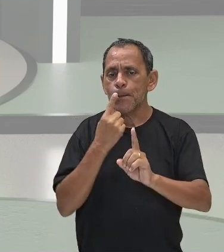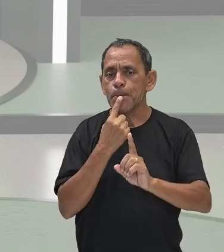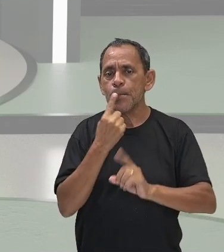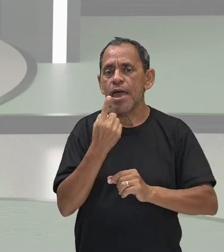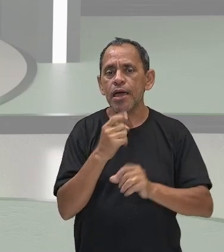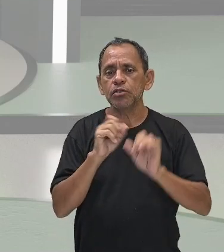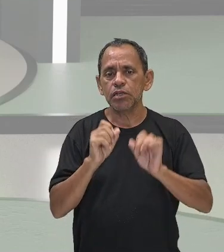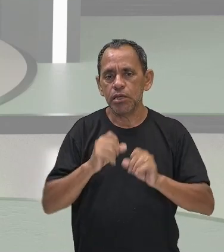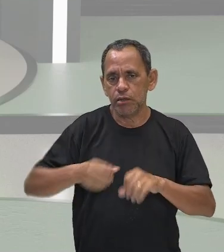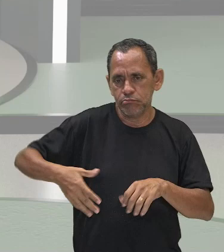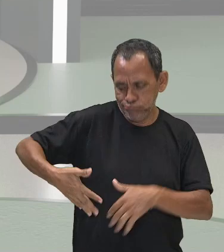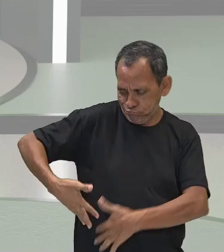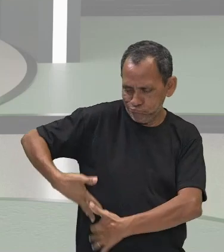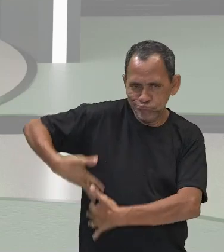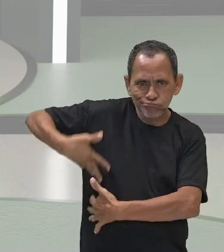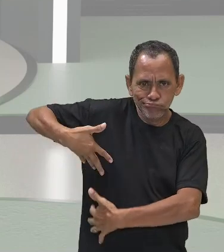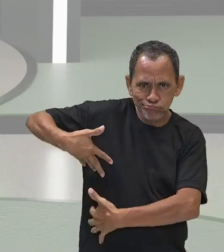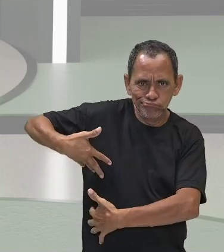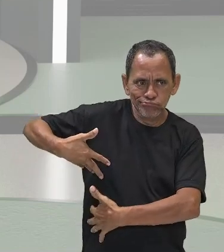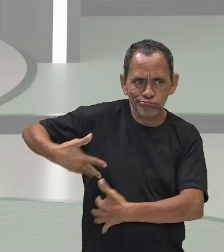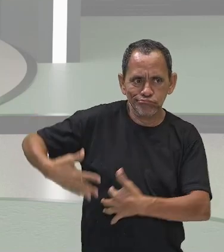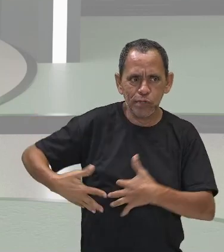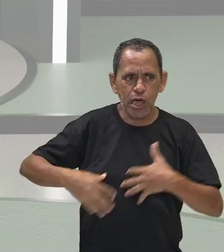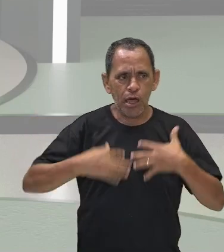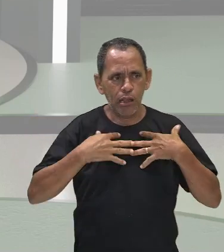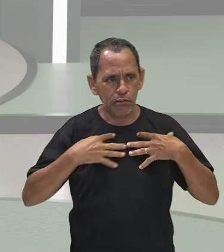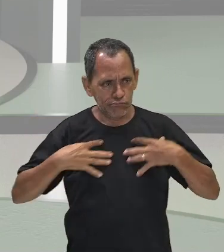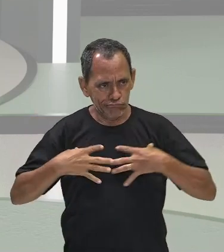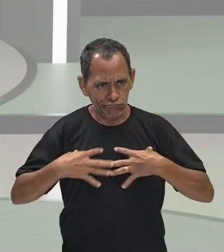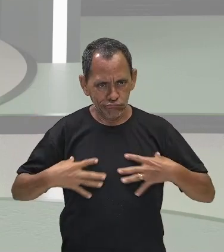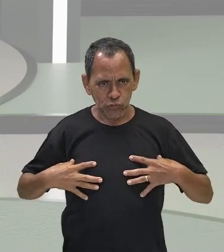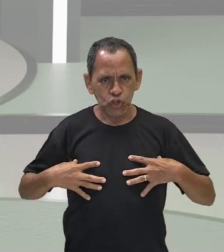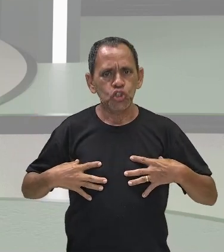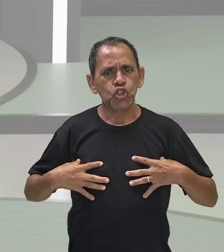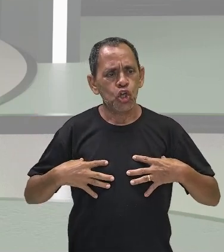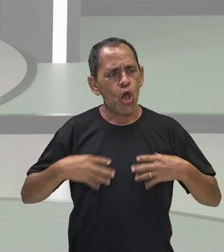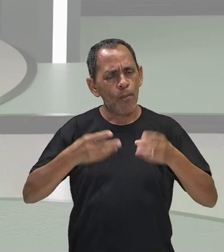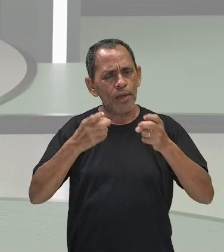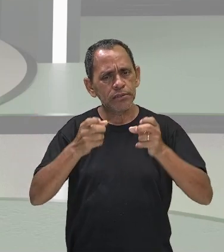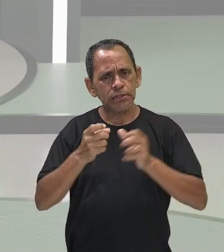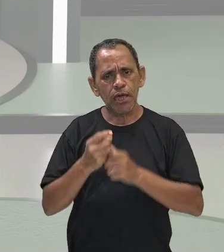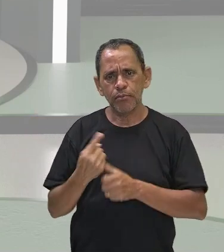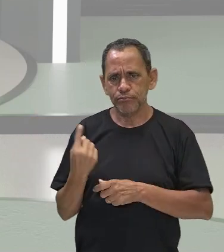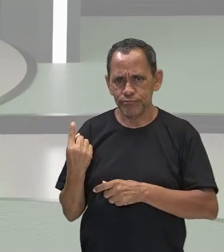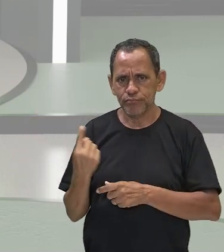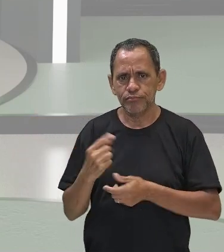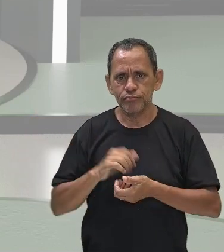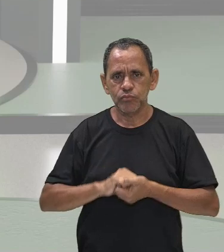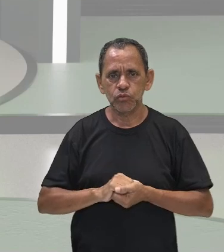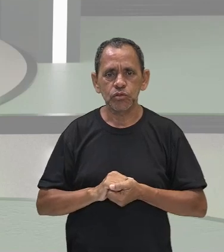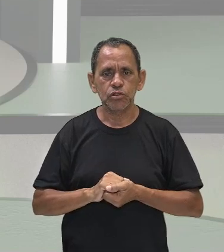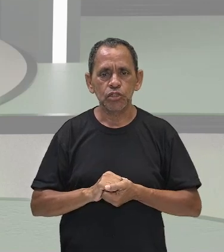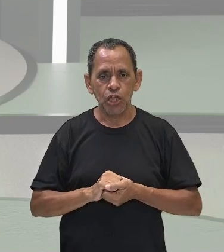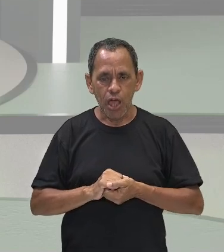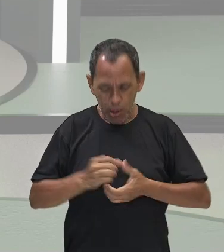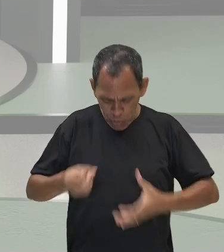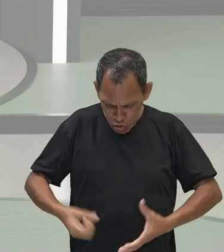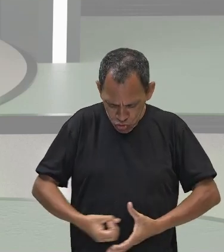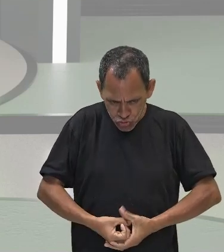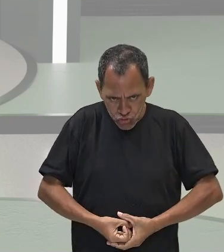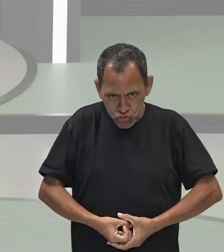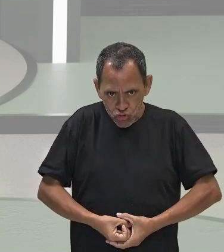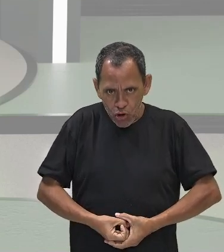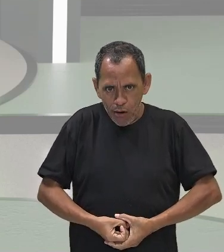das costelas, ao que vocês percebem aí no esquema. Né, a bexiga já fica na parte inferior